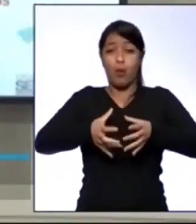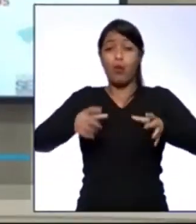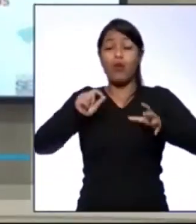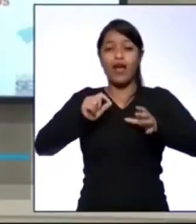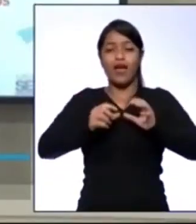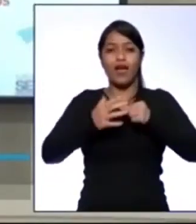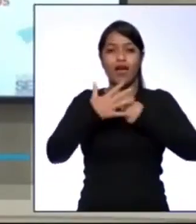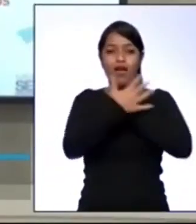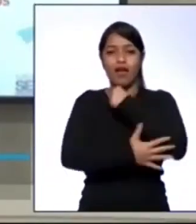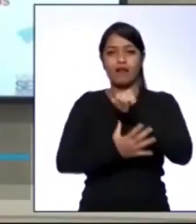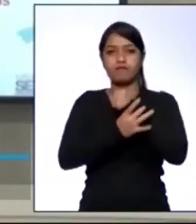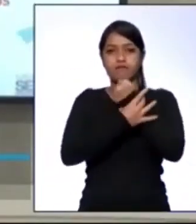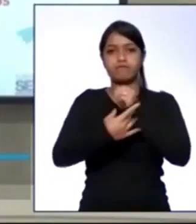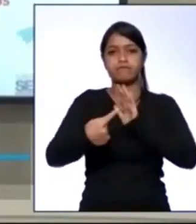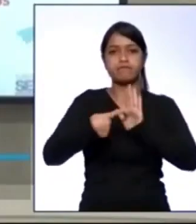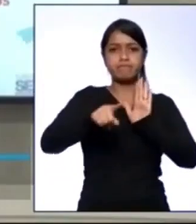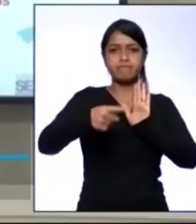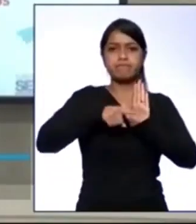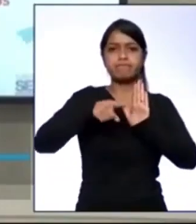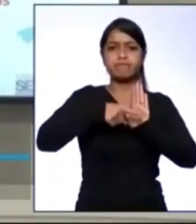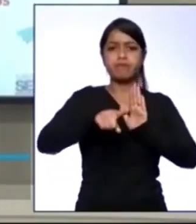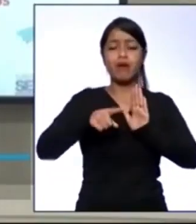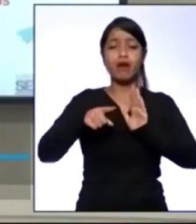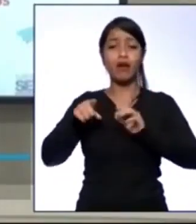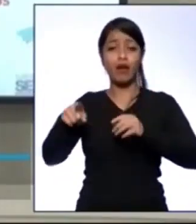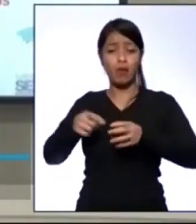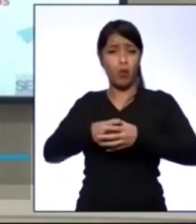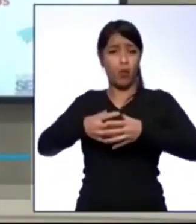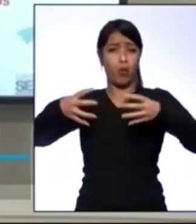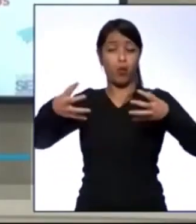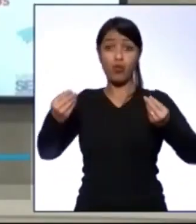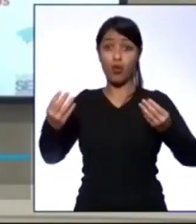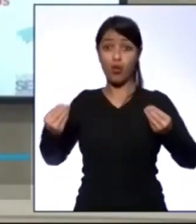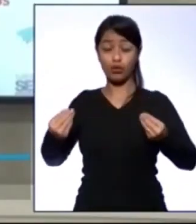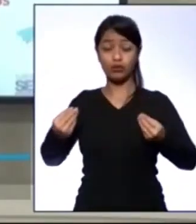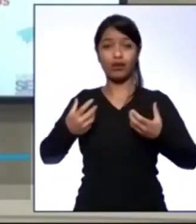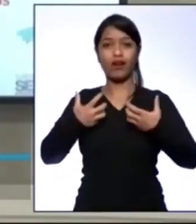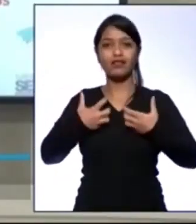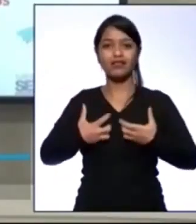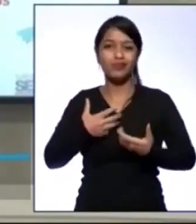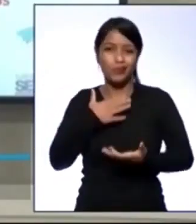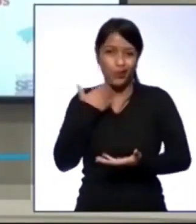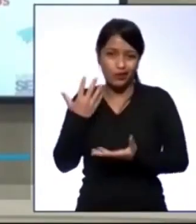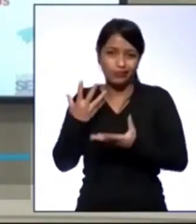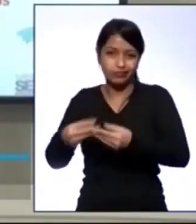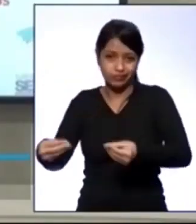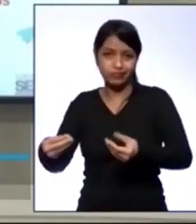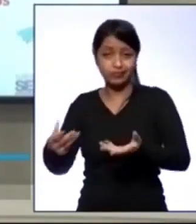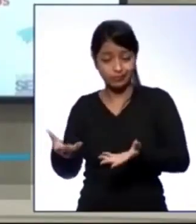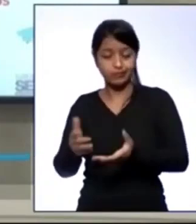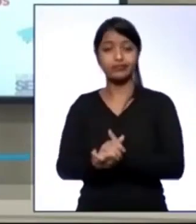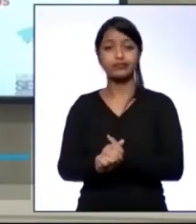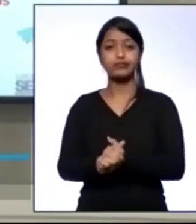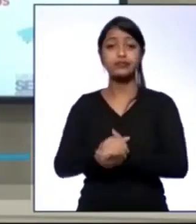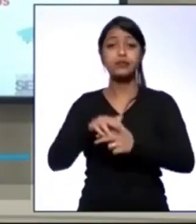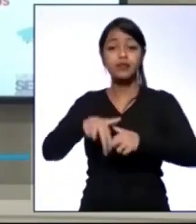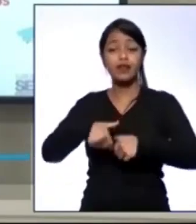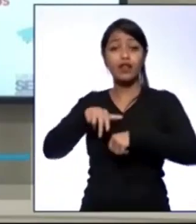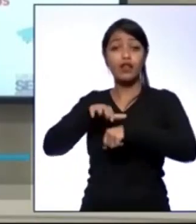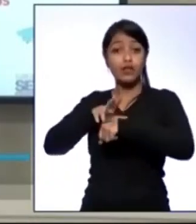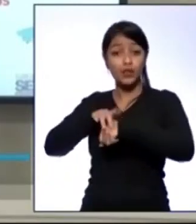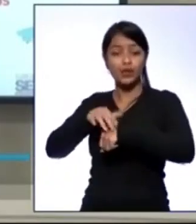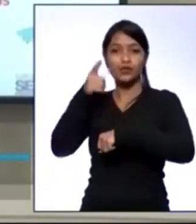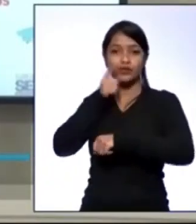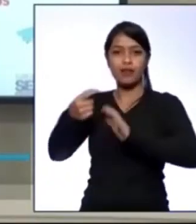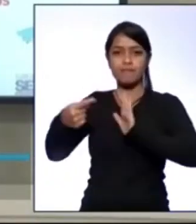se esgotam e morrem. Certo? Então, ele é super útil para conter a doença naquele momento, porque ele produz muitos